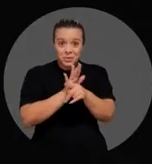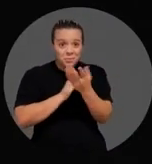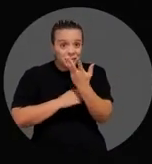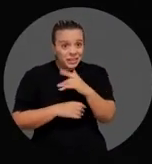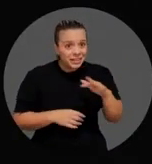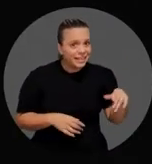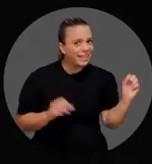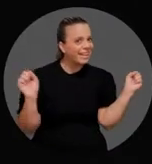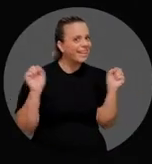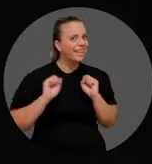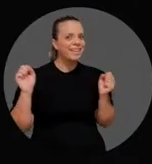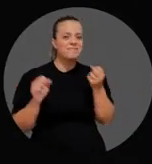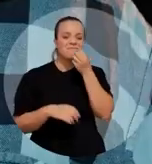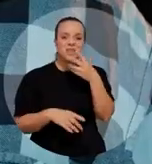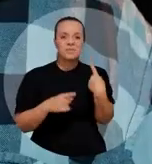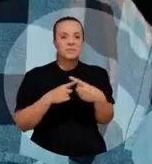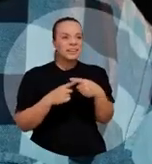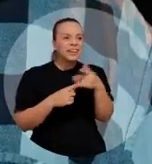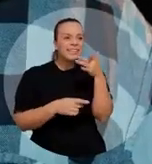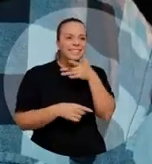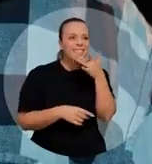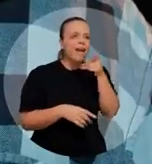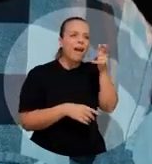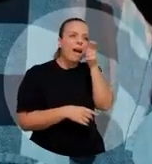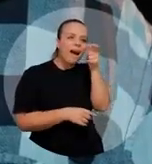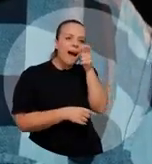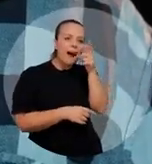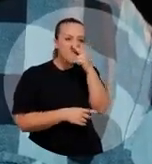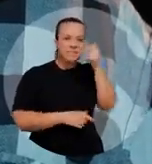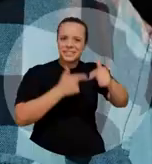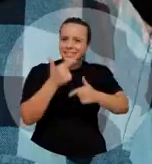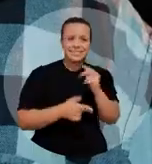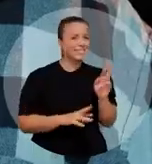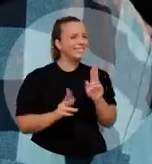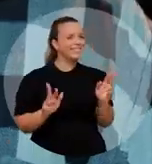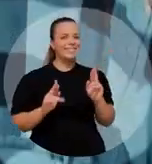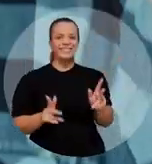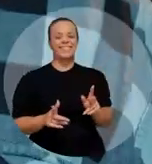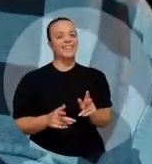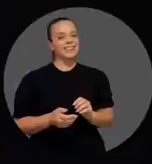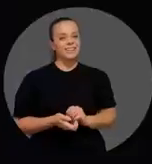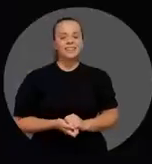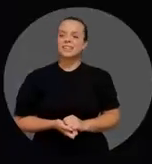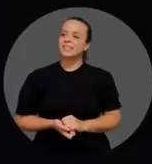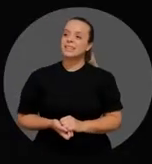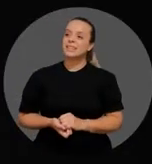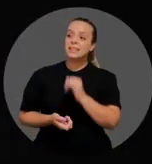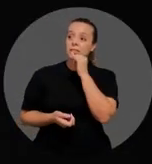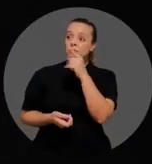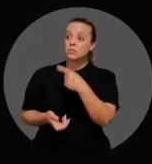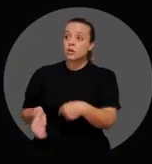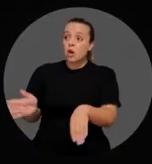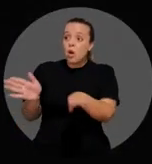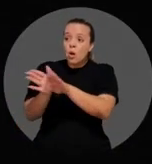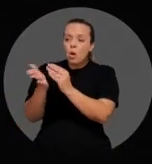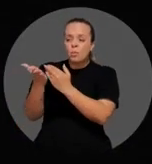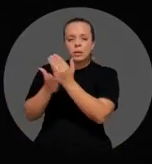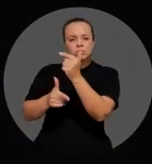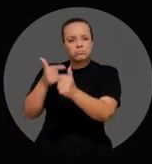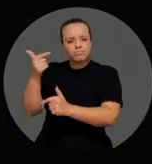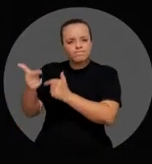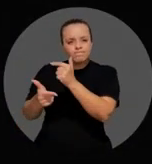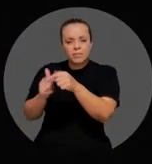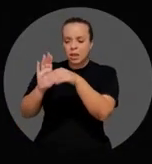né? Você assistir filme infantil como pesquisa é uma delícia, porque nem parece que você tá trabalhando. Quando você chega no